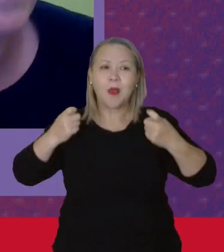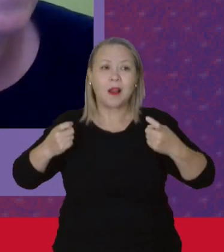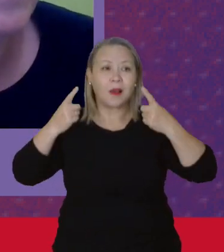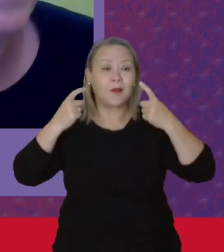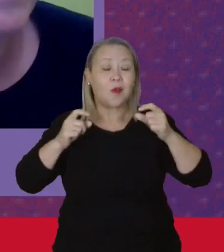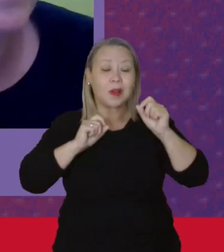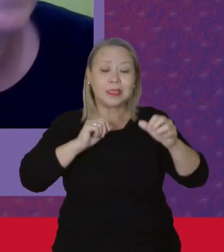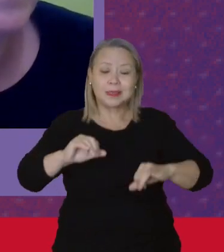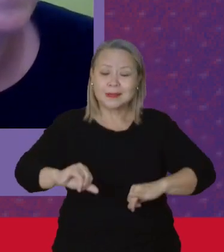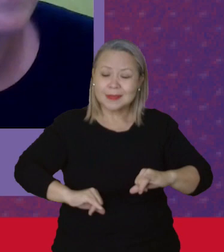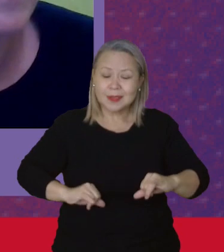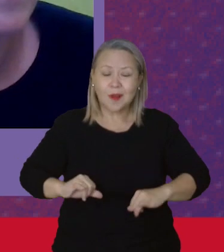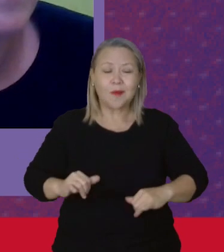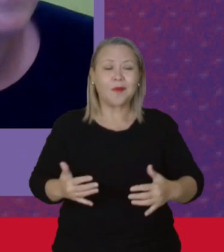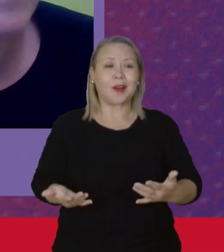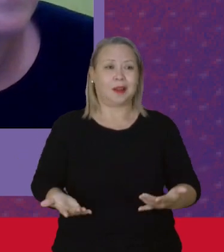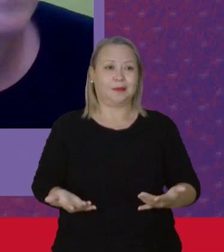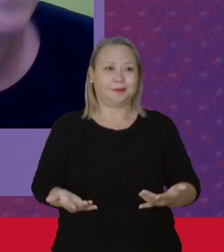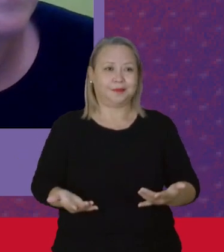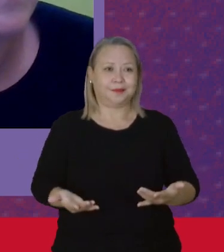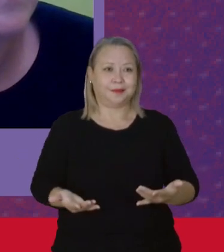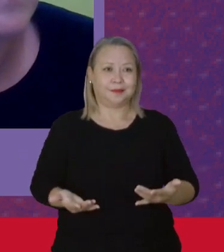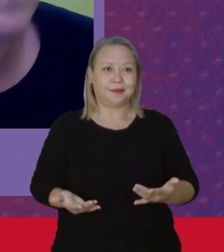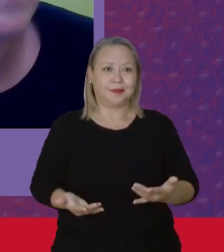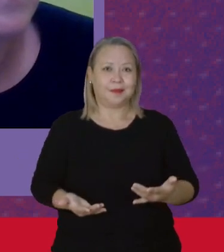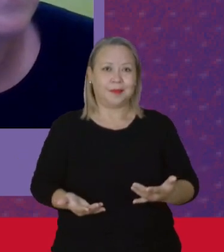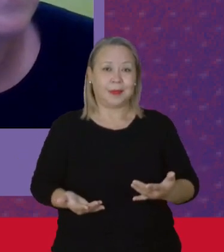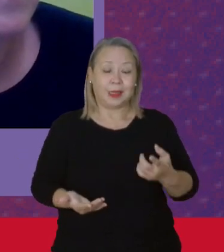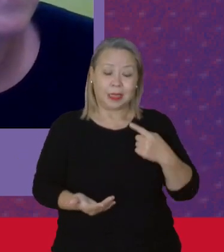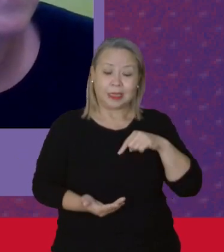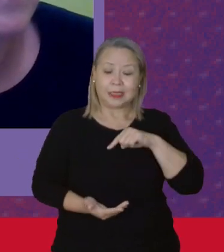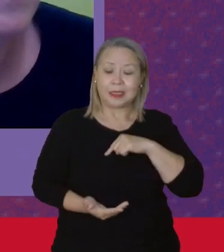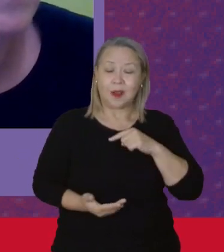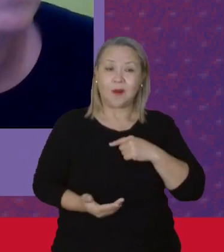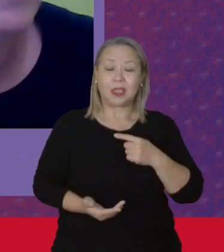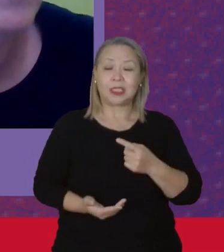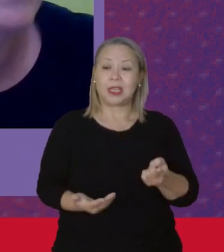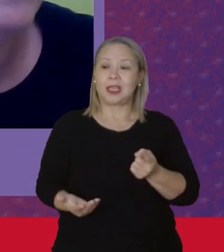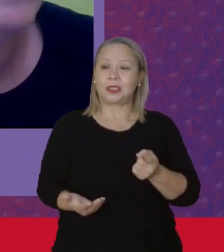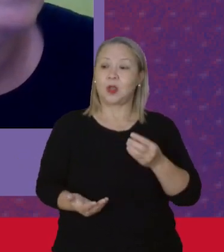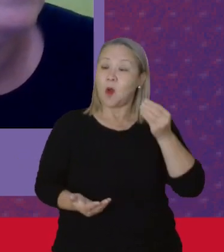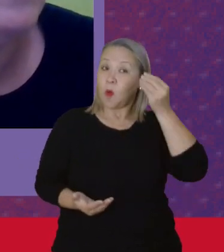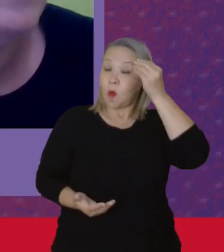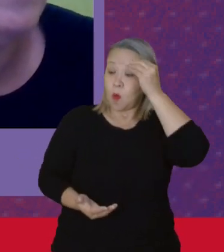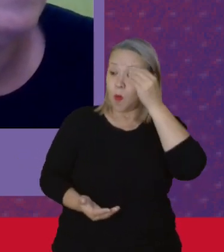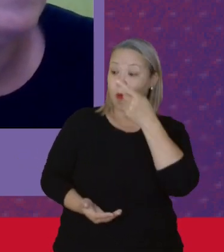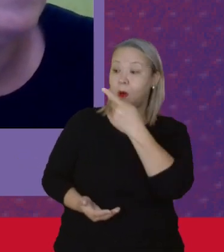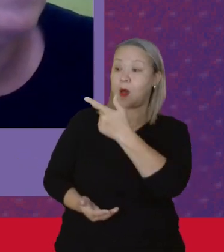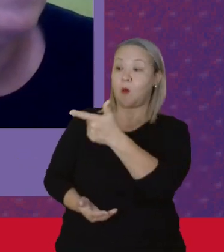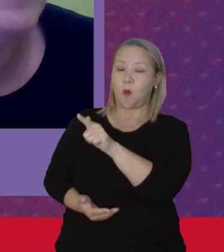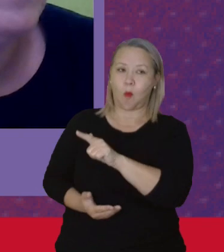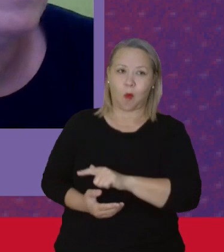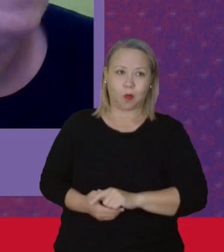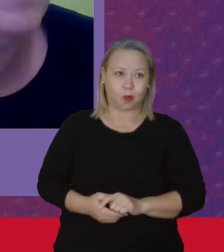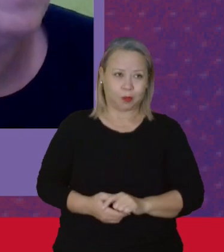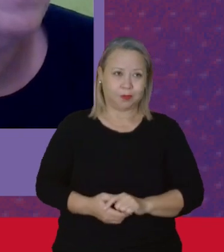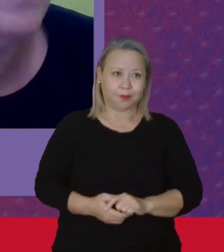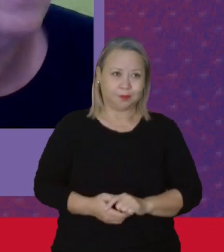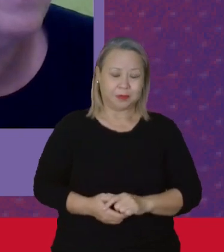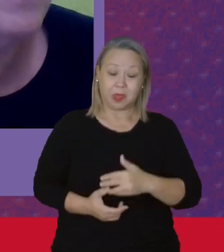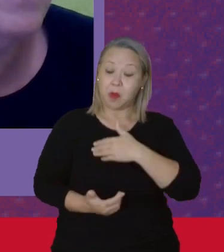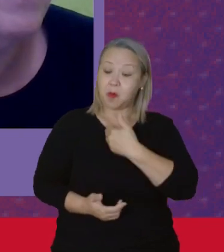está sofrendo. Então, a gente se desresponsabiliza enquanto governo, enquanto